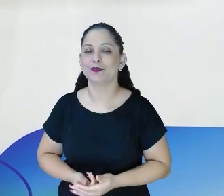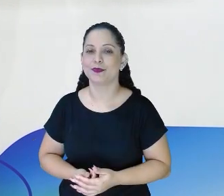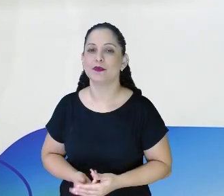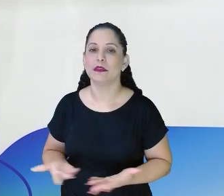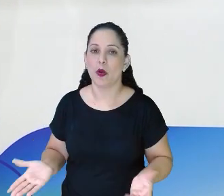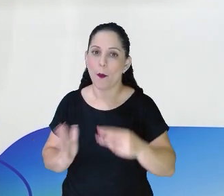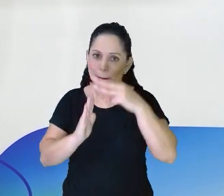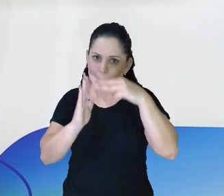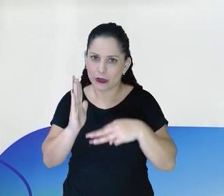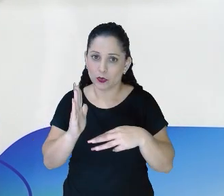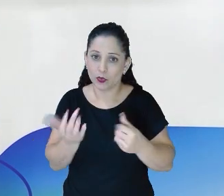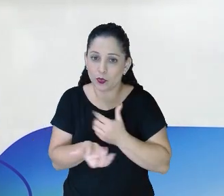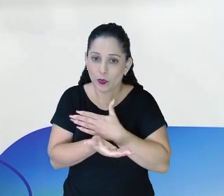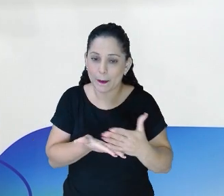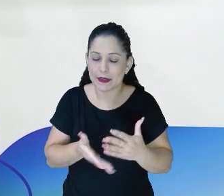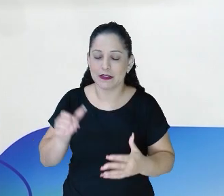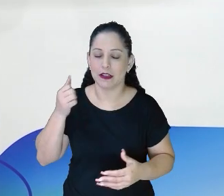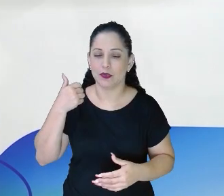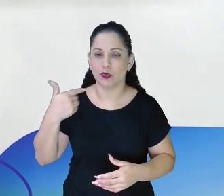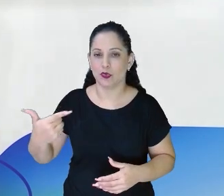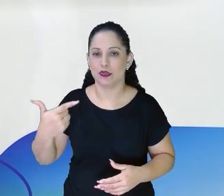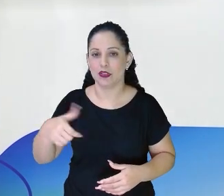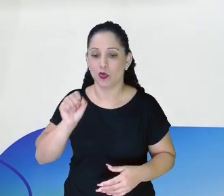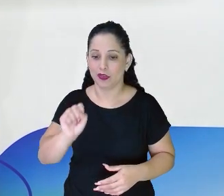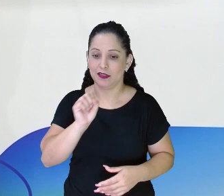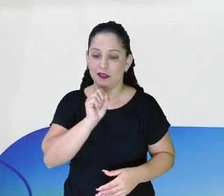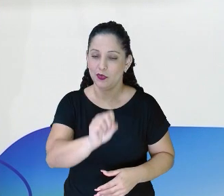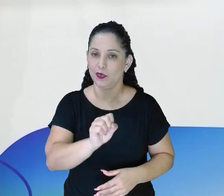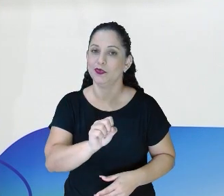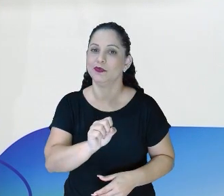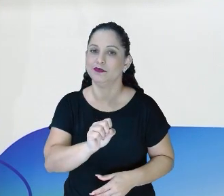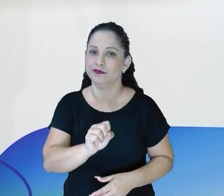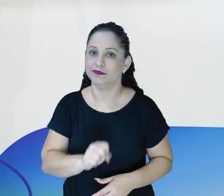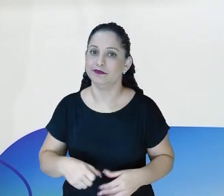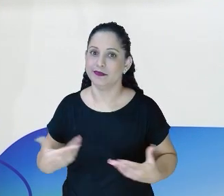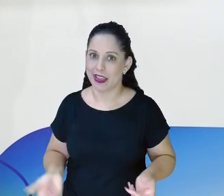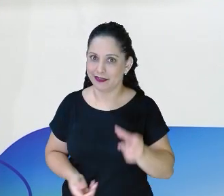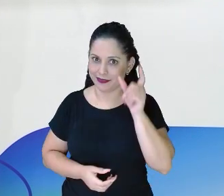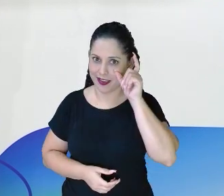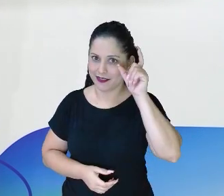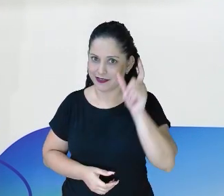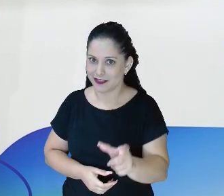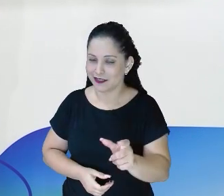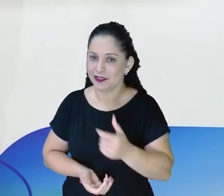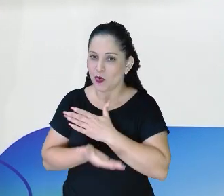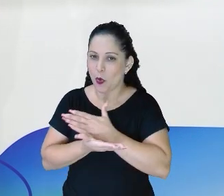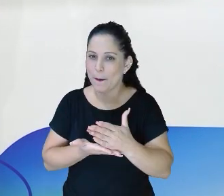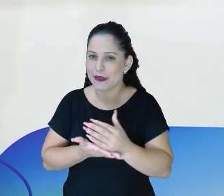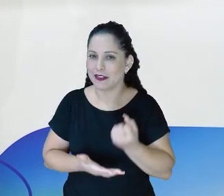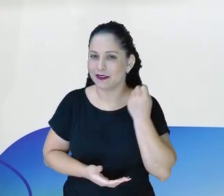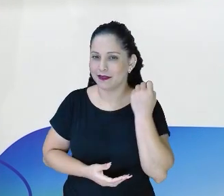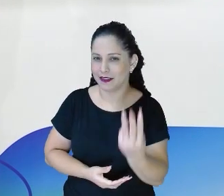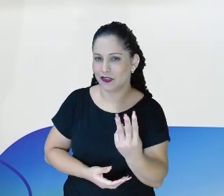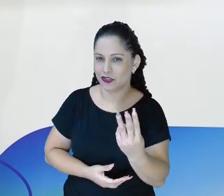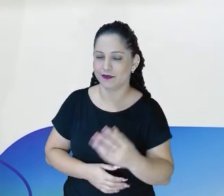com 288, né? 3 algarismos, ó. É interessante que a gente comece pelos 3.